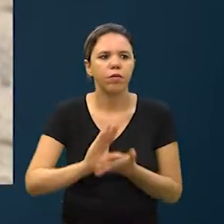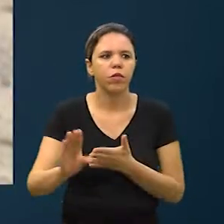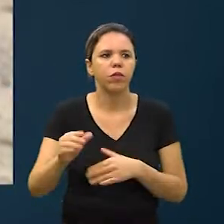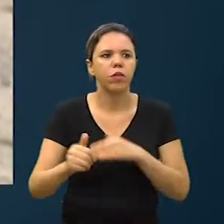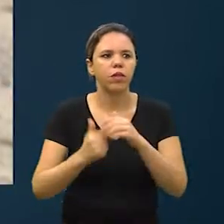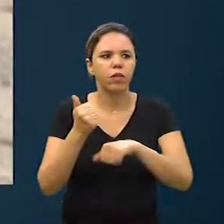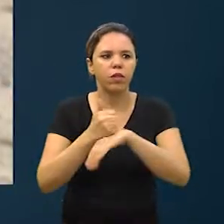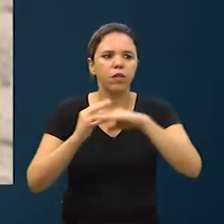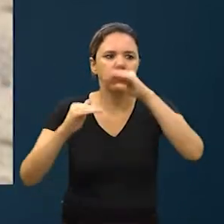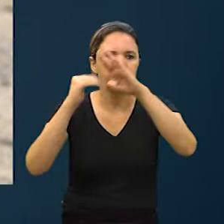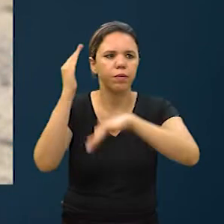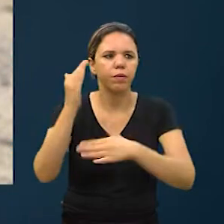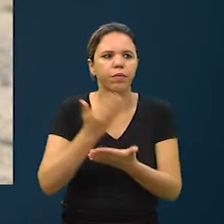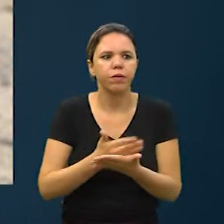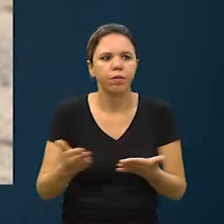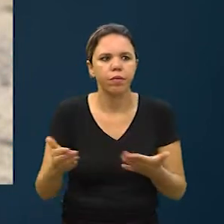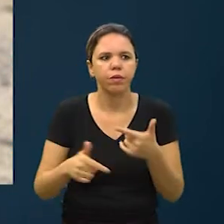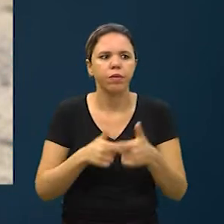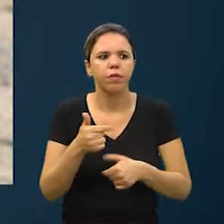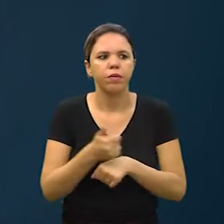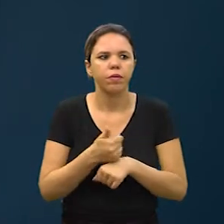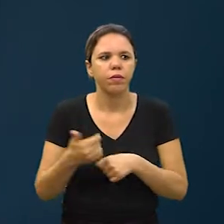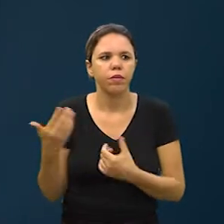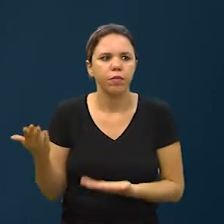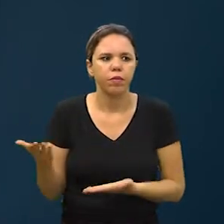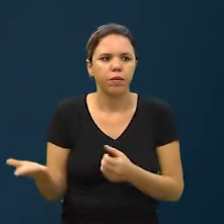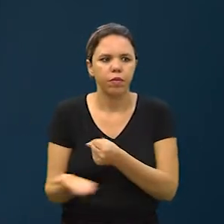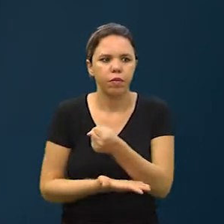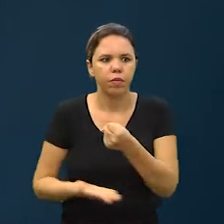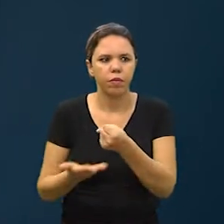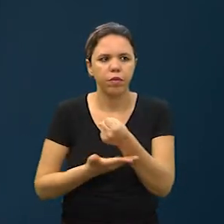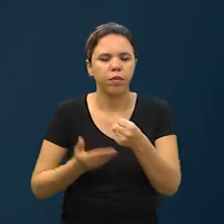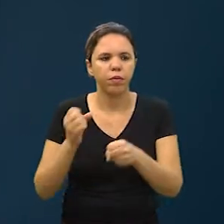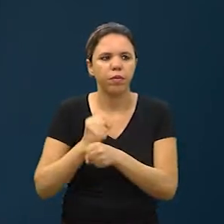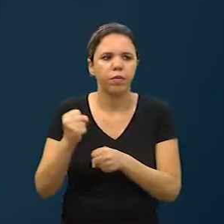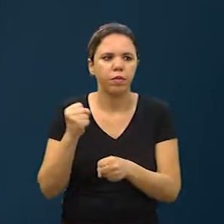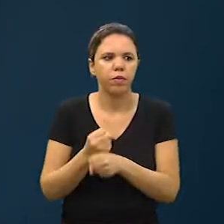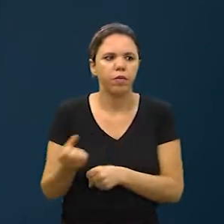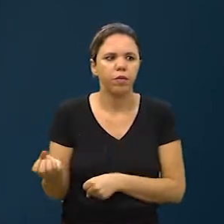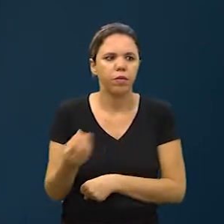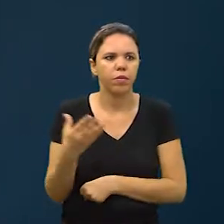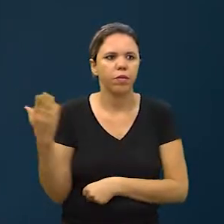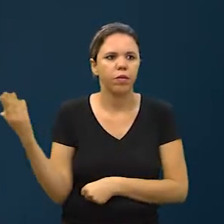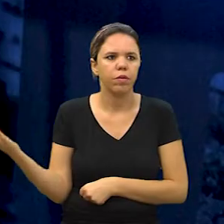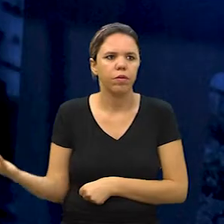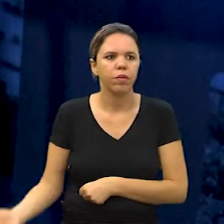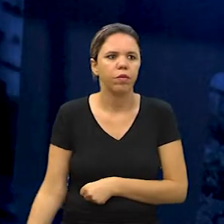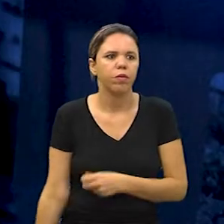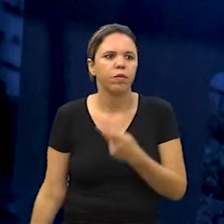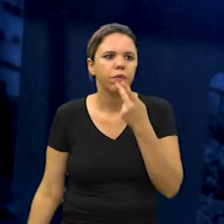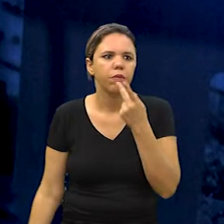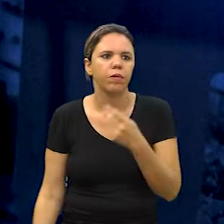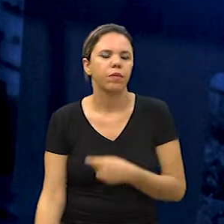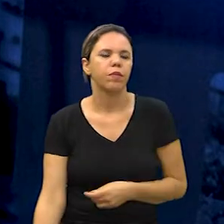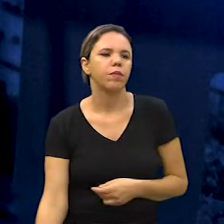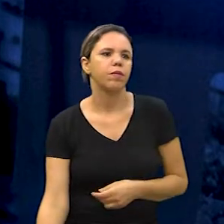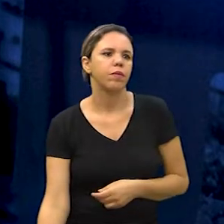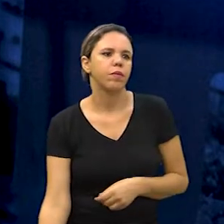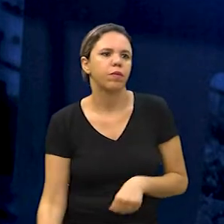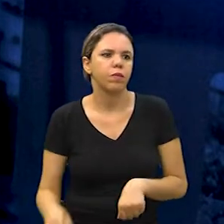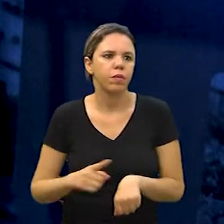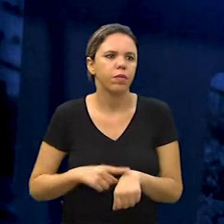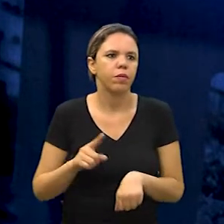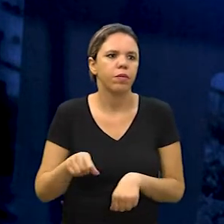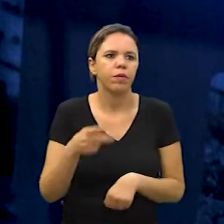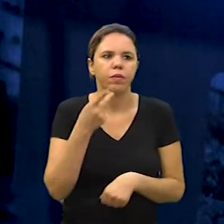investir em áreas maiores e começar construções do zero, fazer novas construções. Você falou dessa questão desse